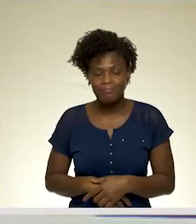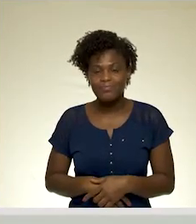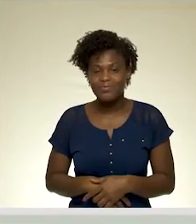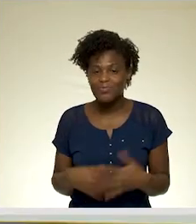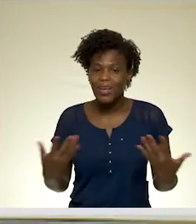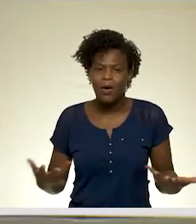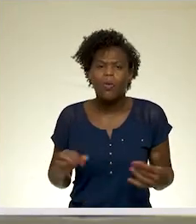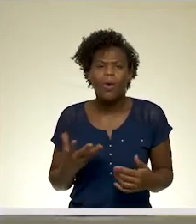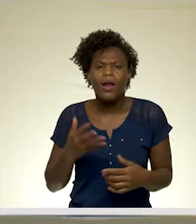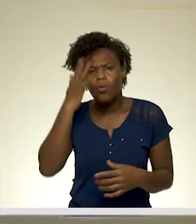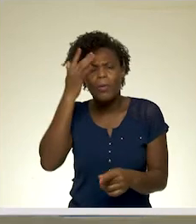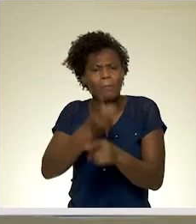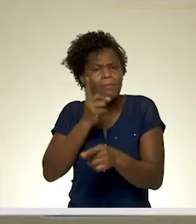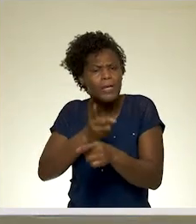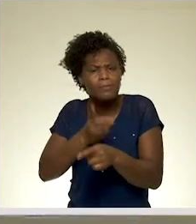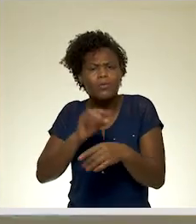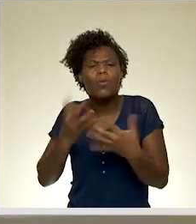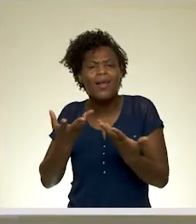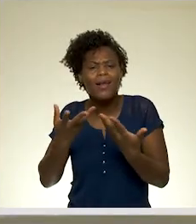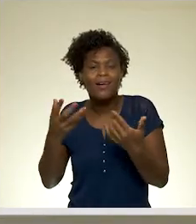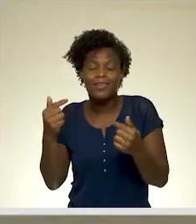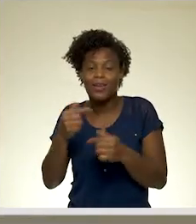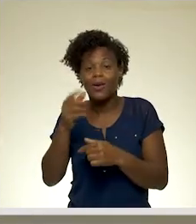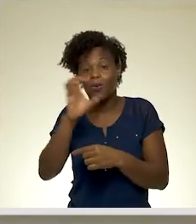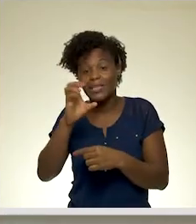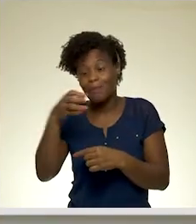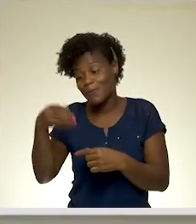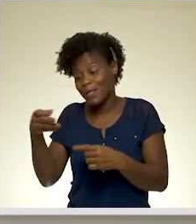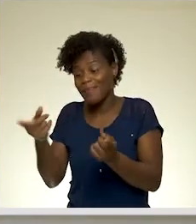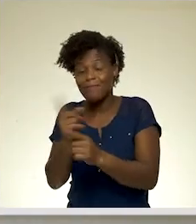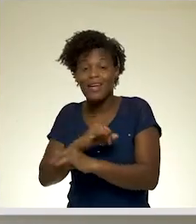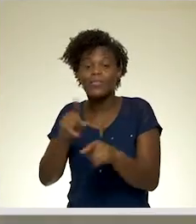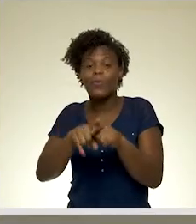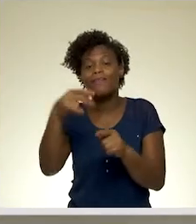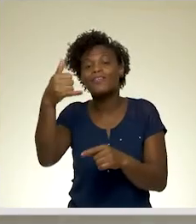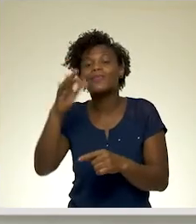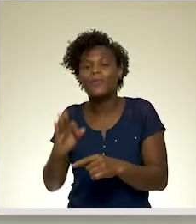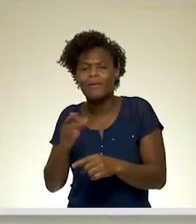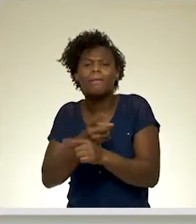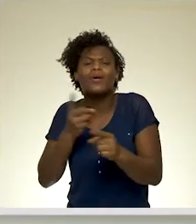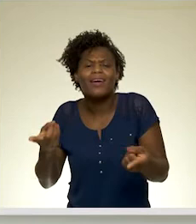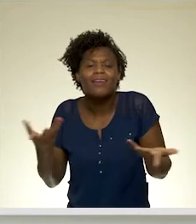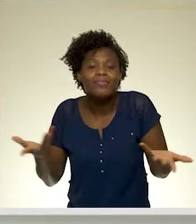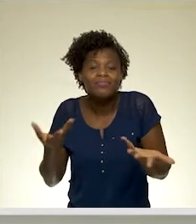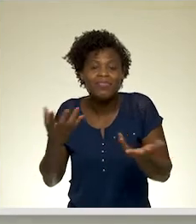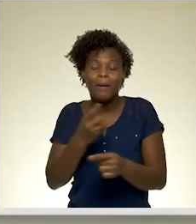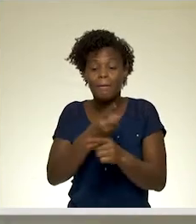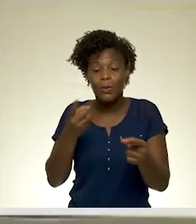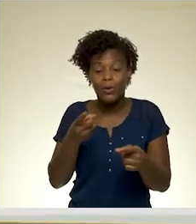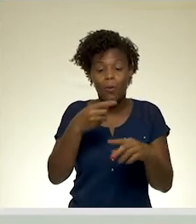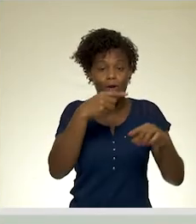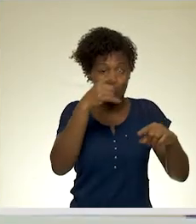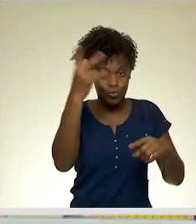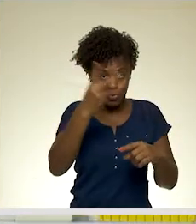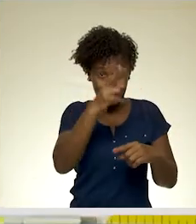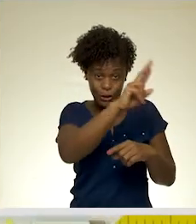Ora, qual é a constante da proporcionalidade inversa? Constante da proporcionalidade inversa é 24. Mas por quê? Porque o